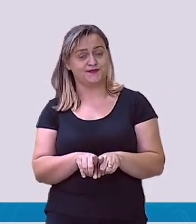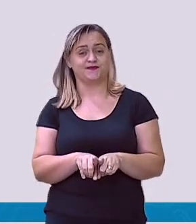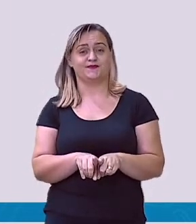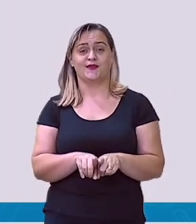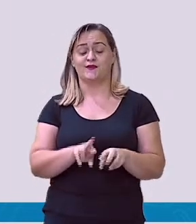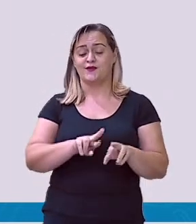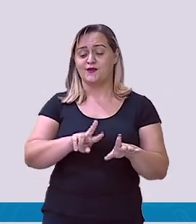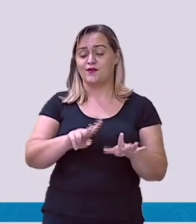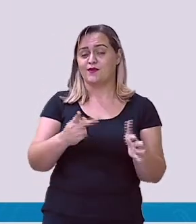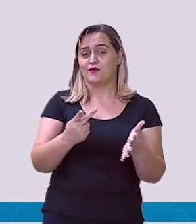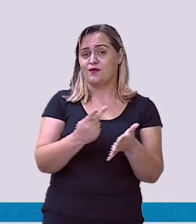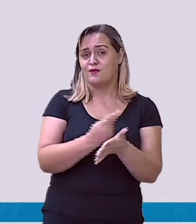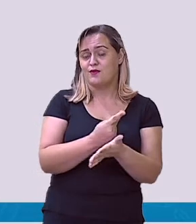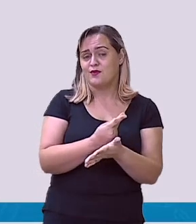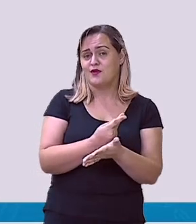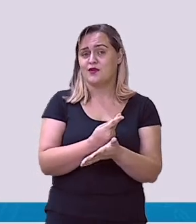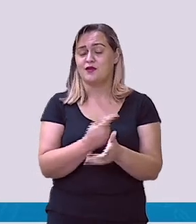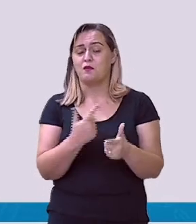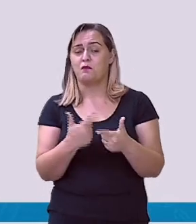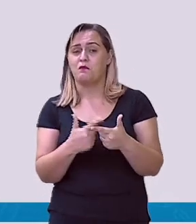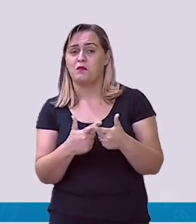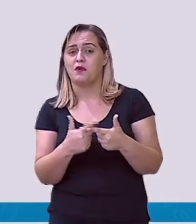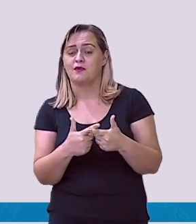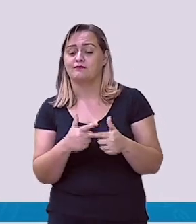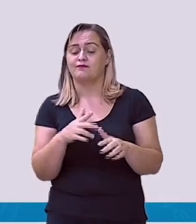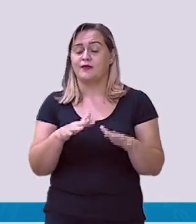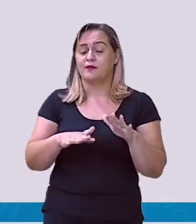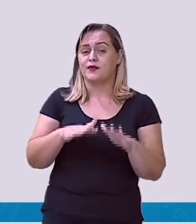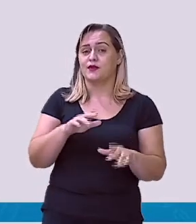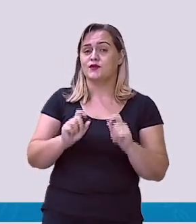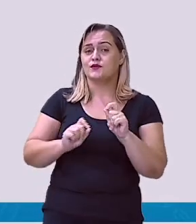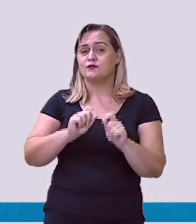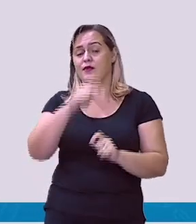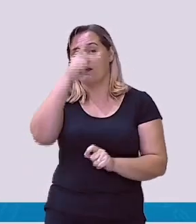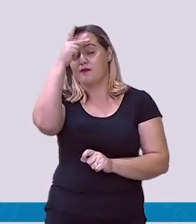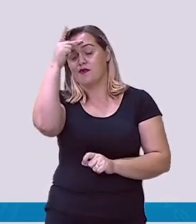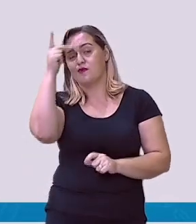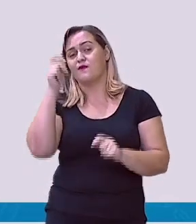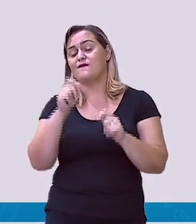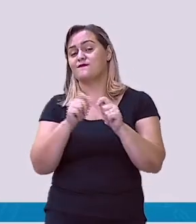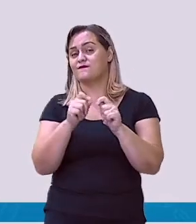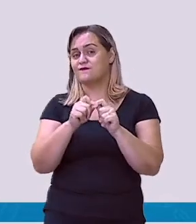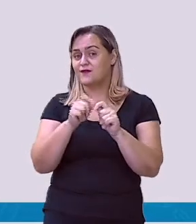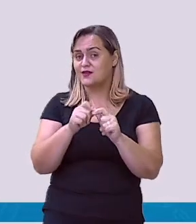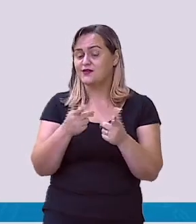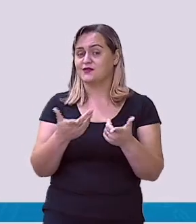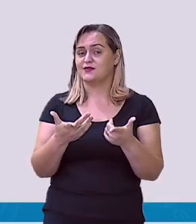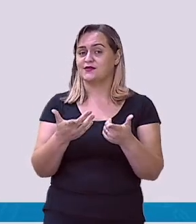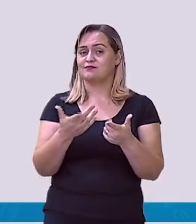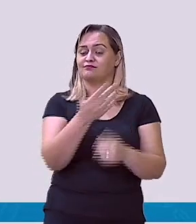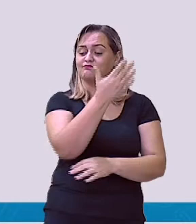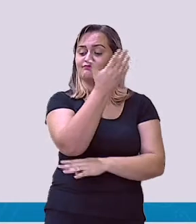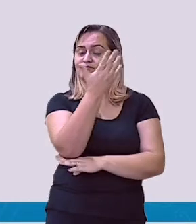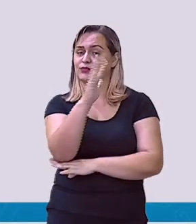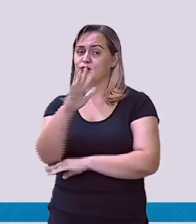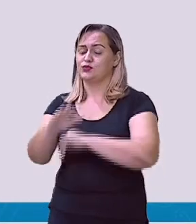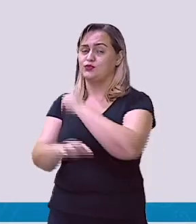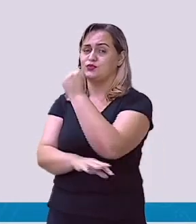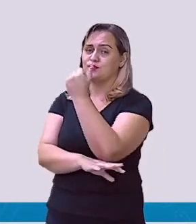existe aquela ação que é provocada pelo homem, que o ser humano é a ação antrópica.